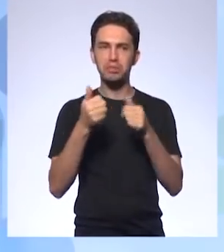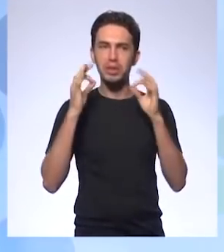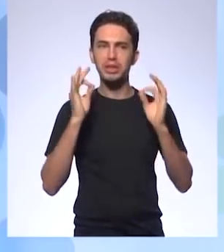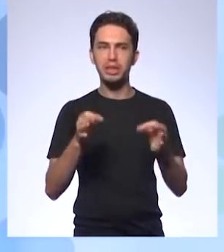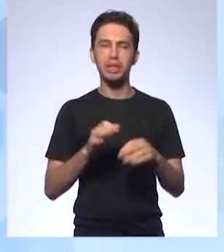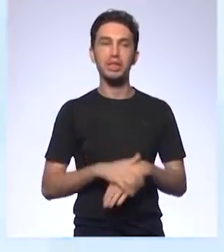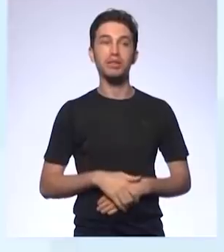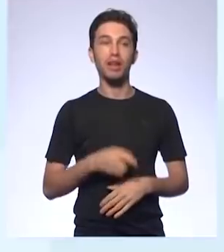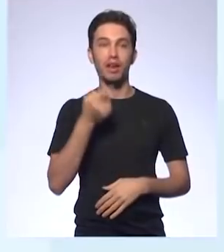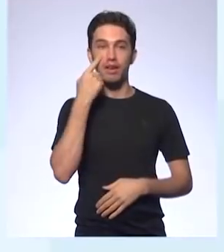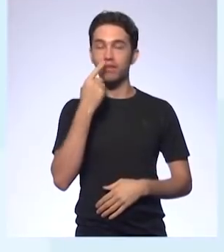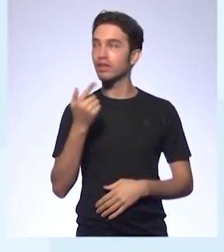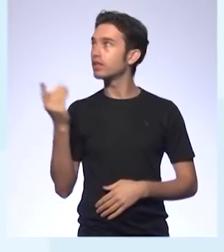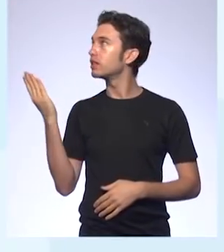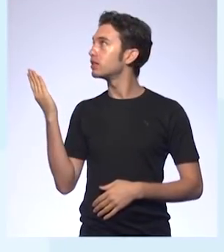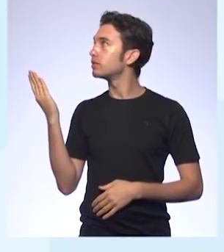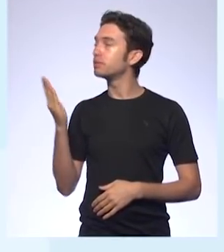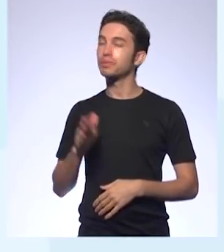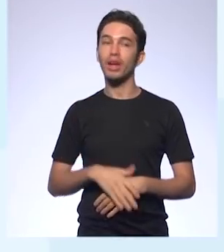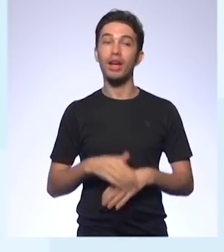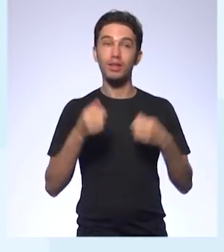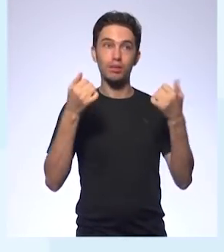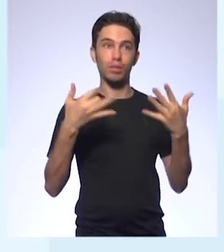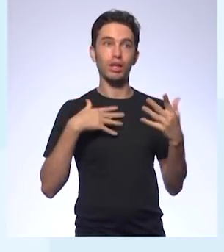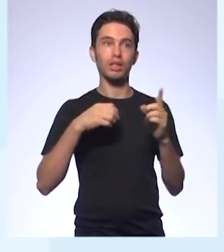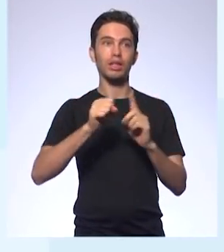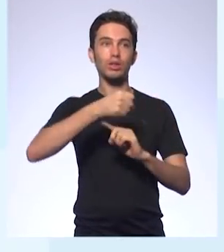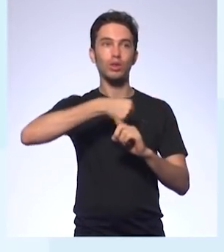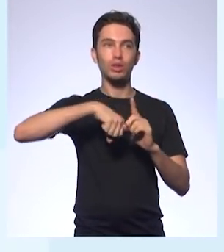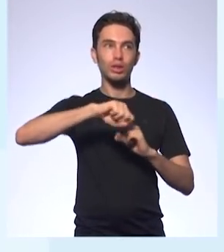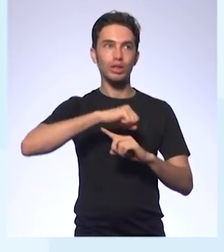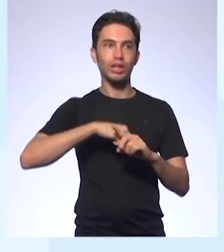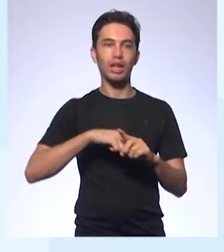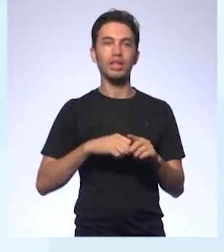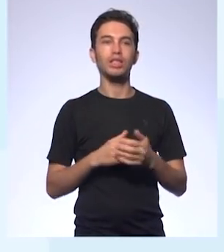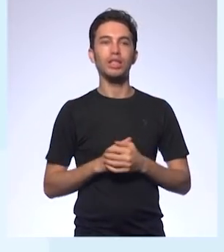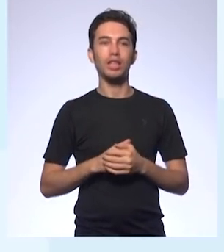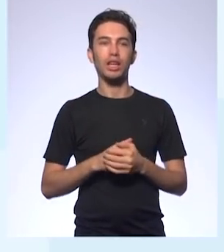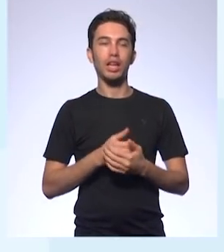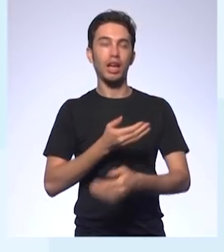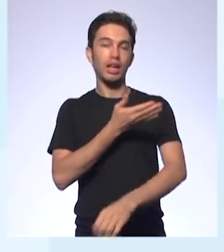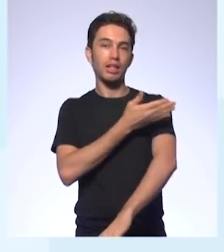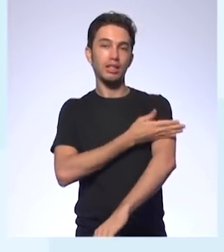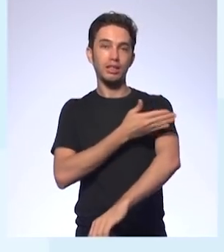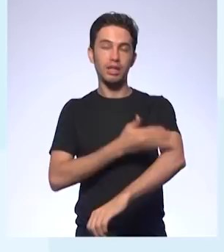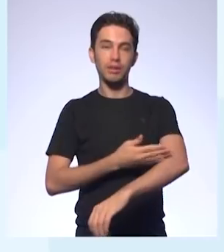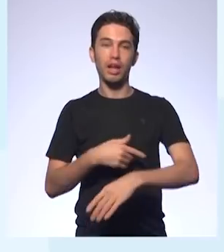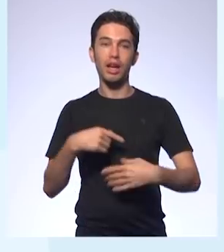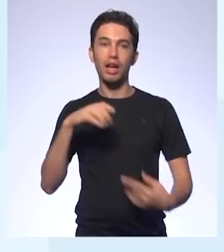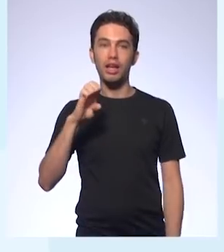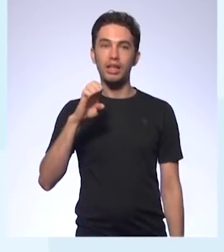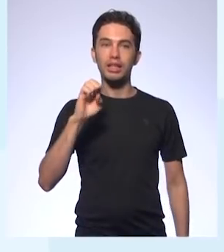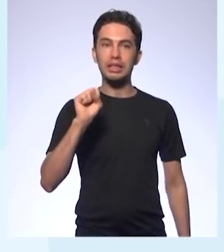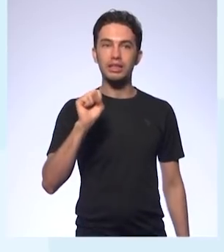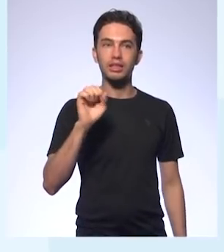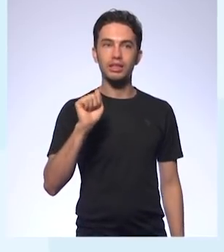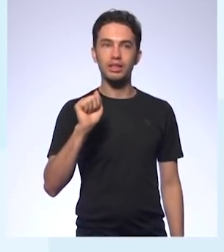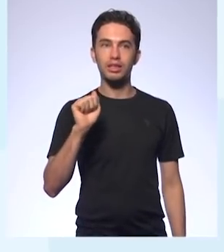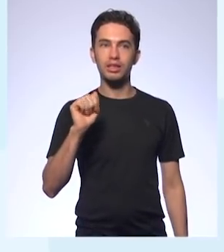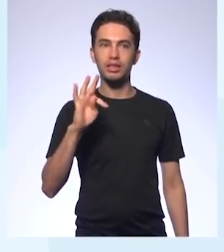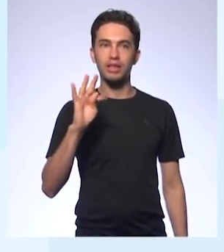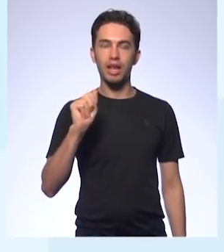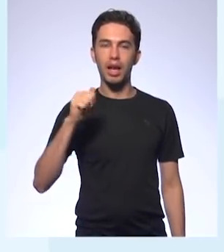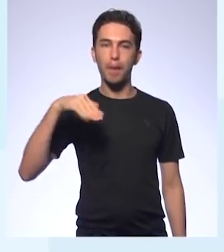na tela. Eu falei para vocês de sociedade estamental, que agora nós estamos na Idade Média. O que é uma sociedade estamental? É uma